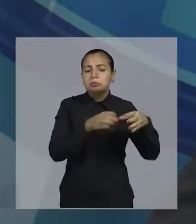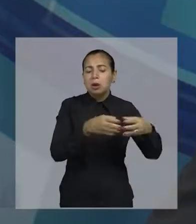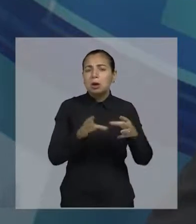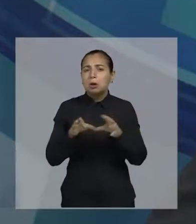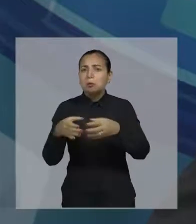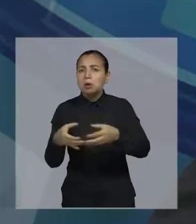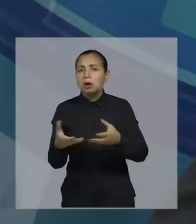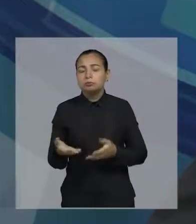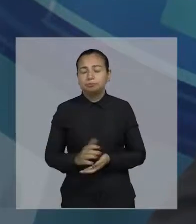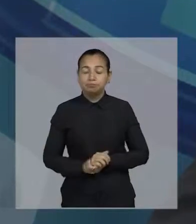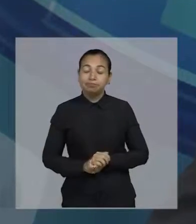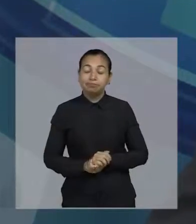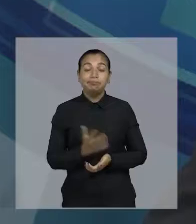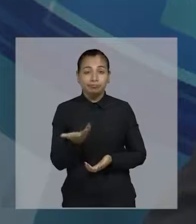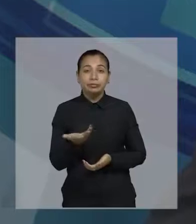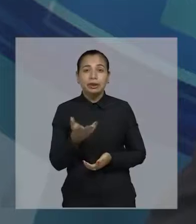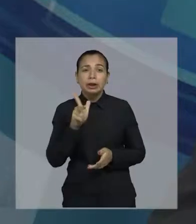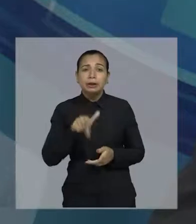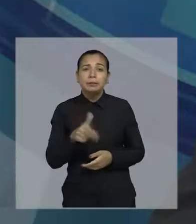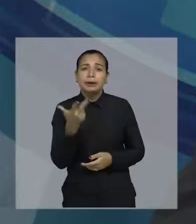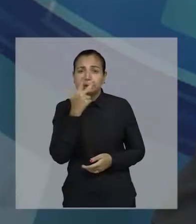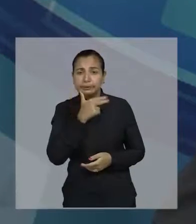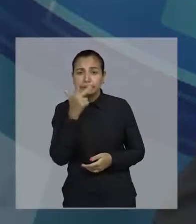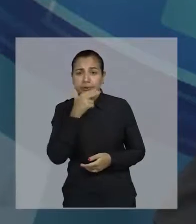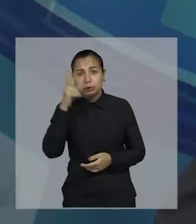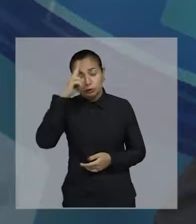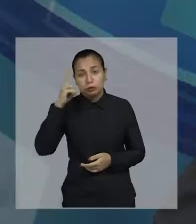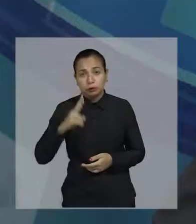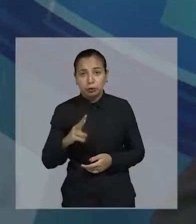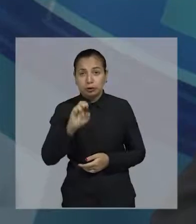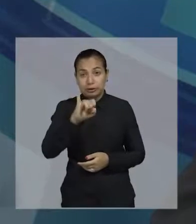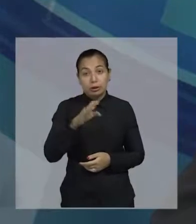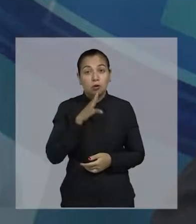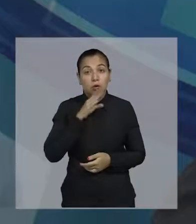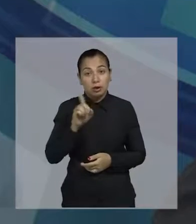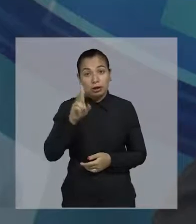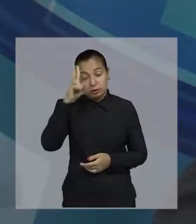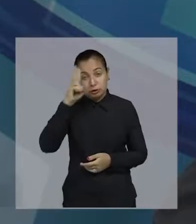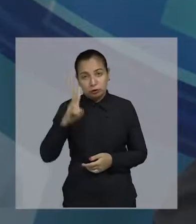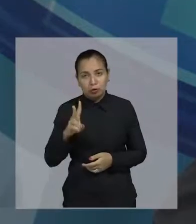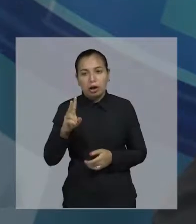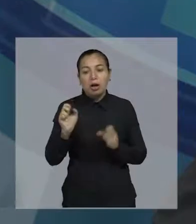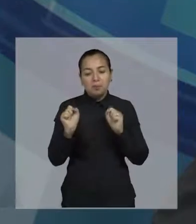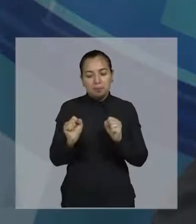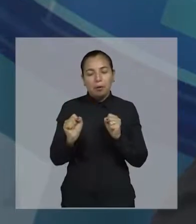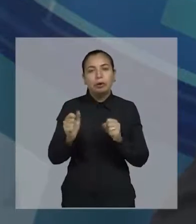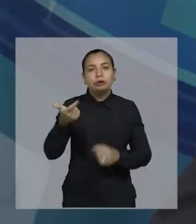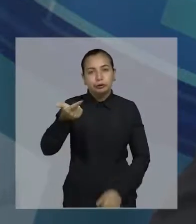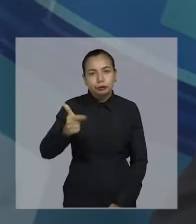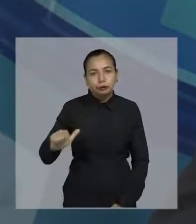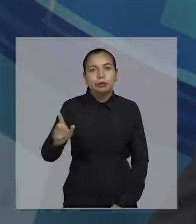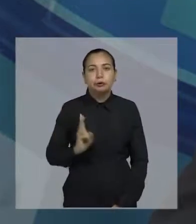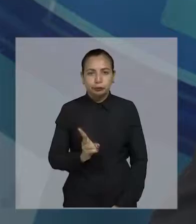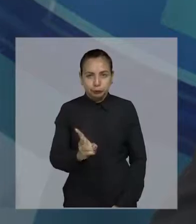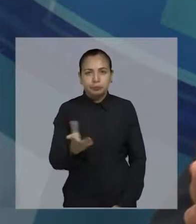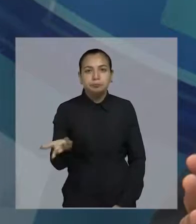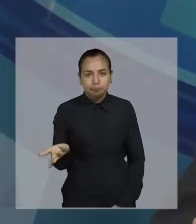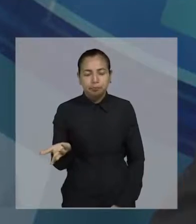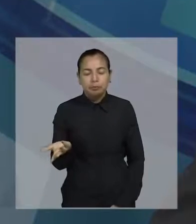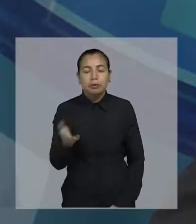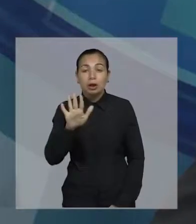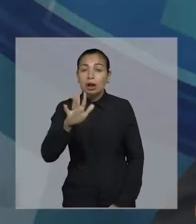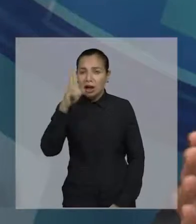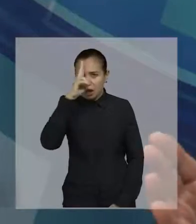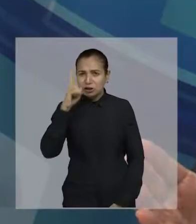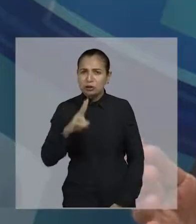história, havia uma frase que dizia que quem desconhece a própria história está condenado a repeti-la. E aí o Marx chegou e disse que a história só